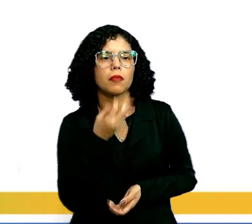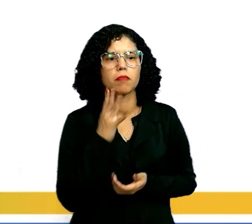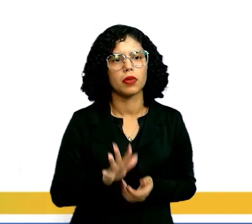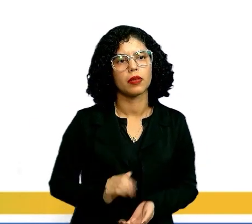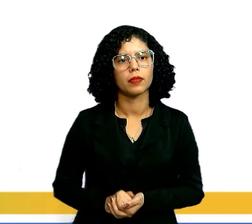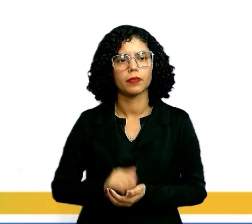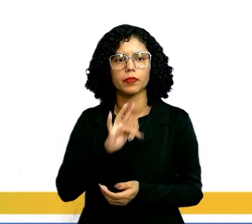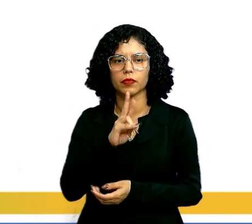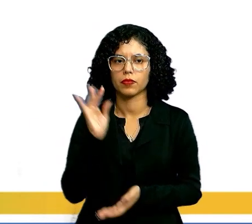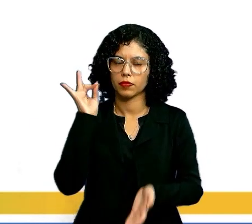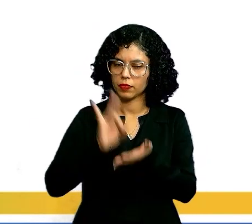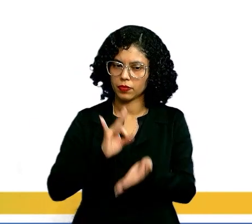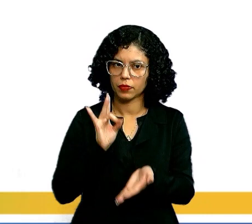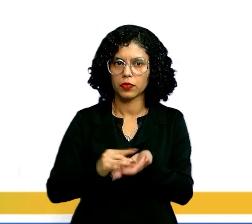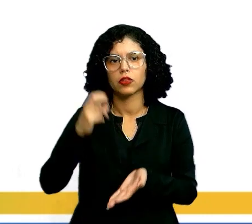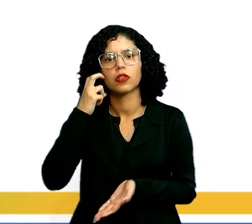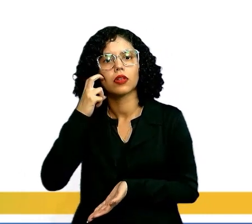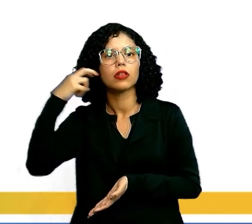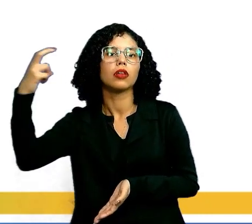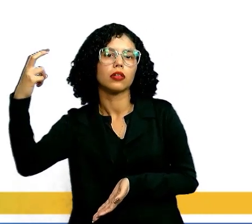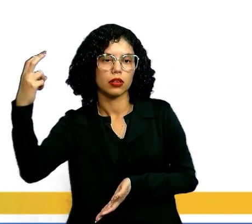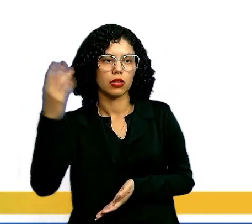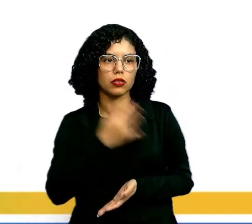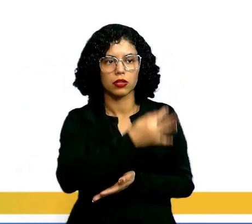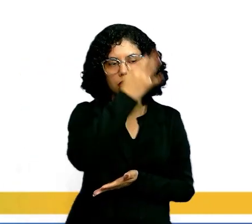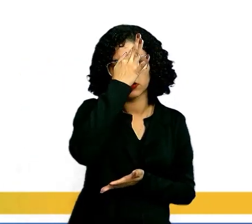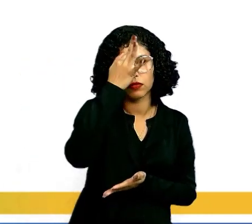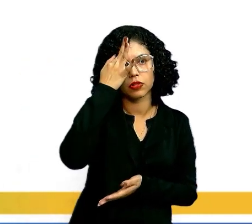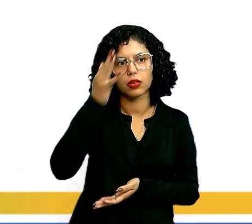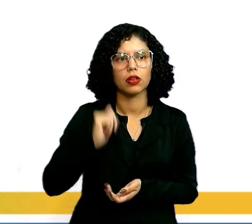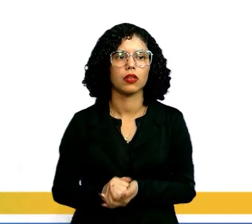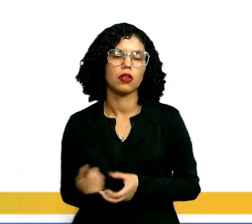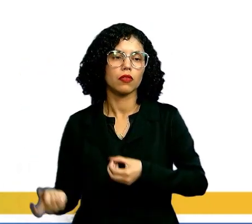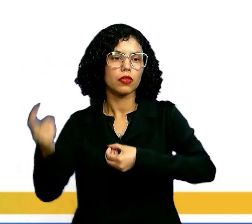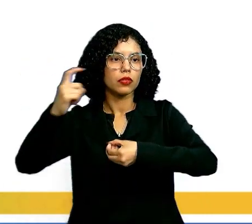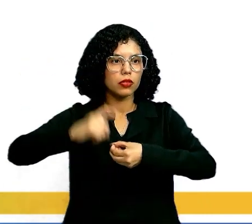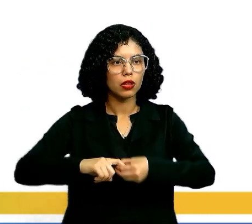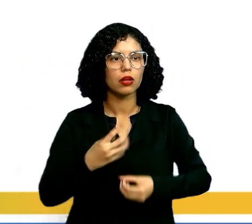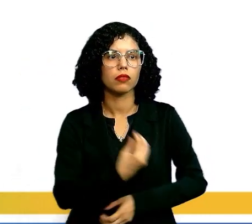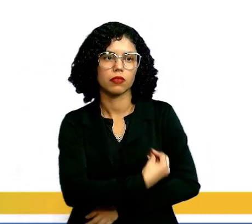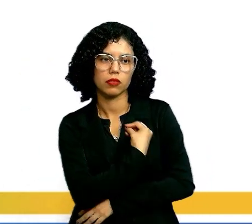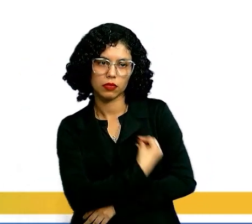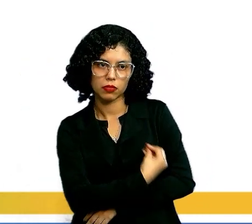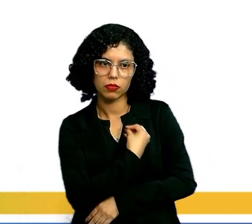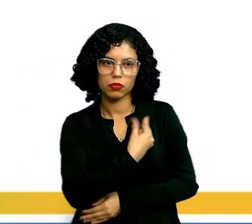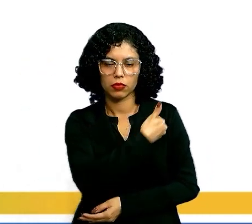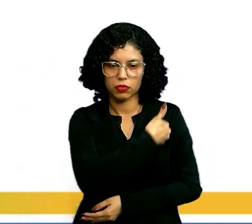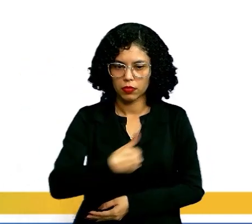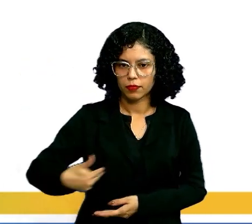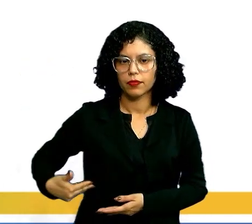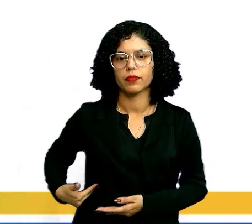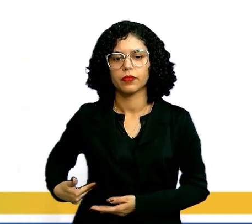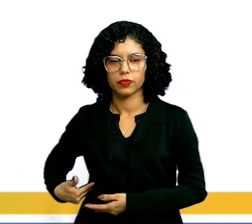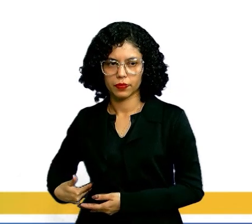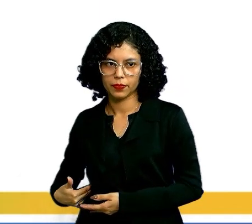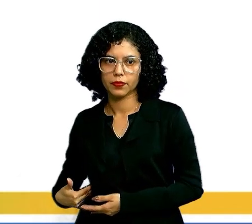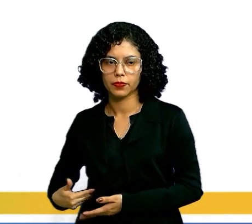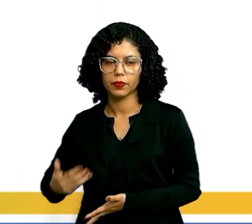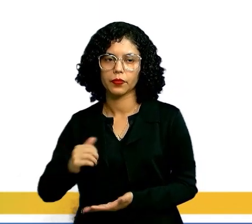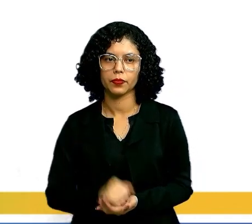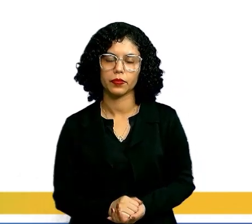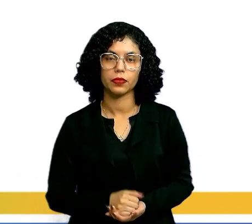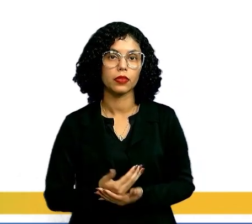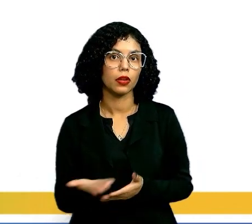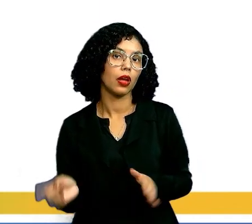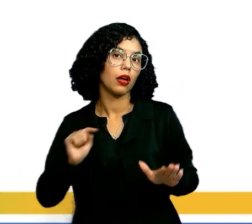a ideia de bem como fonte da Verdade da Inteligência o filósofo volta à Vida